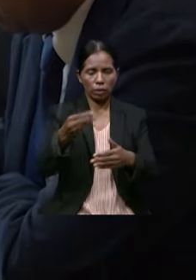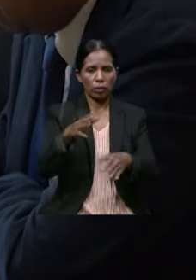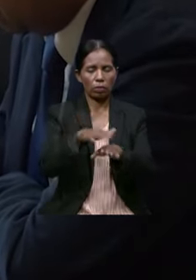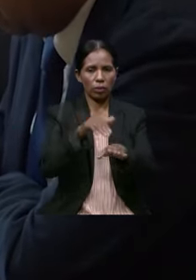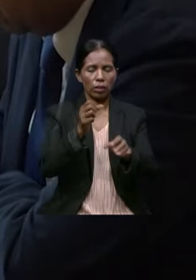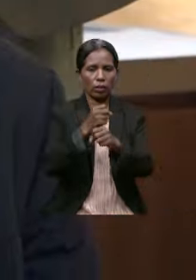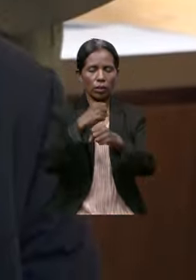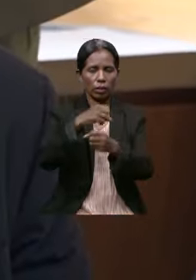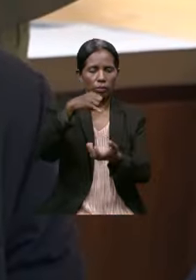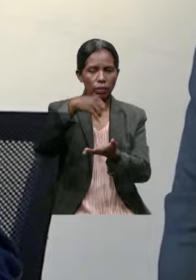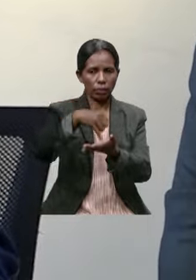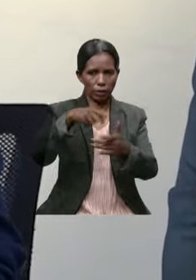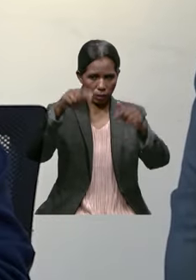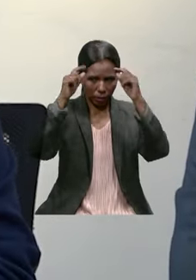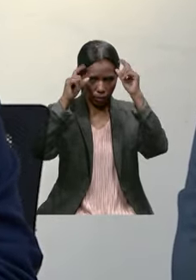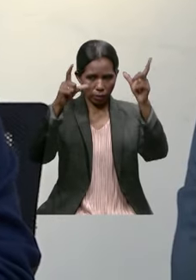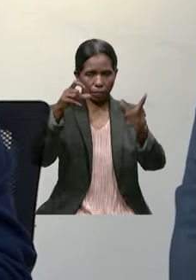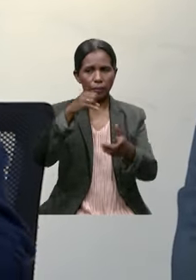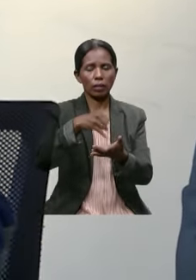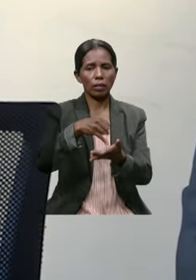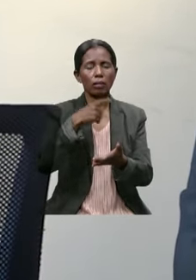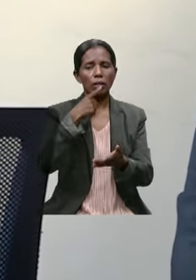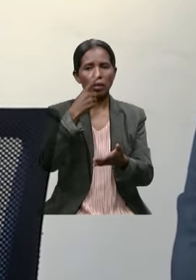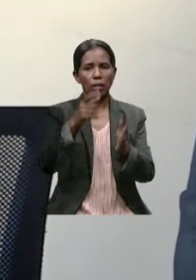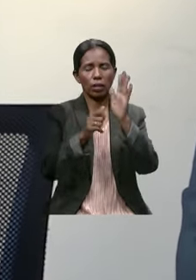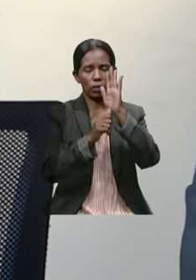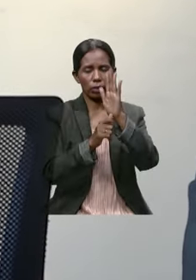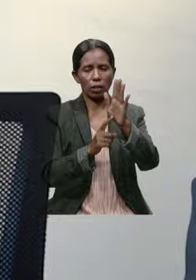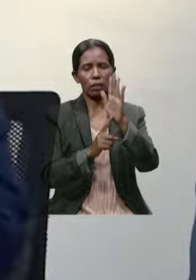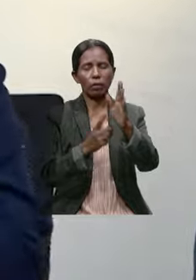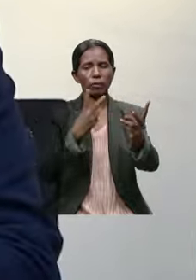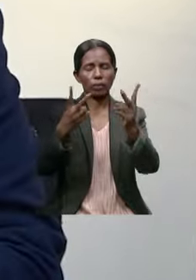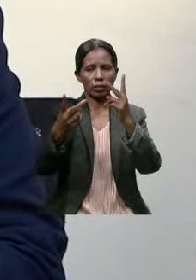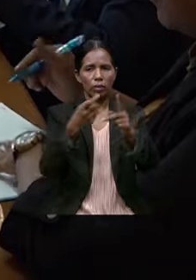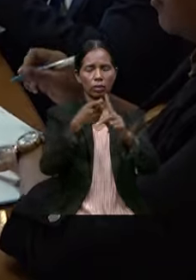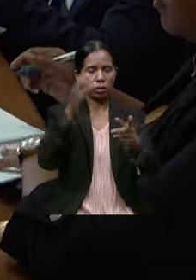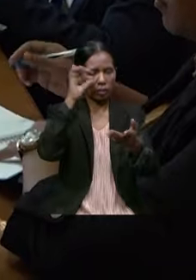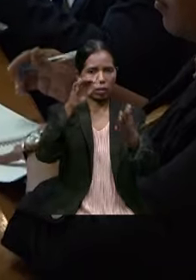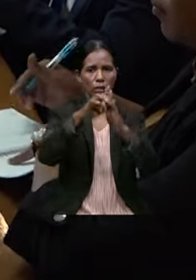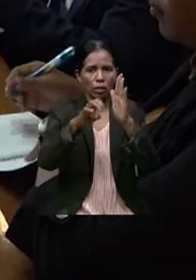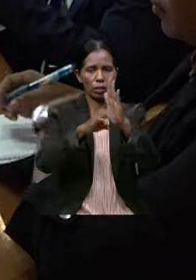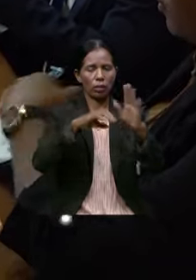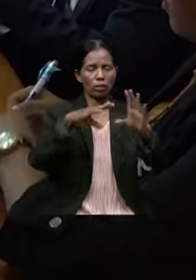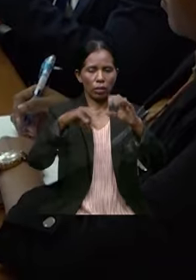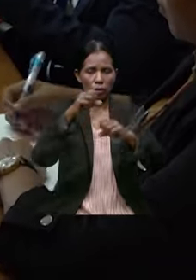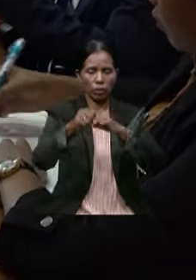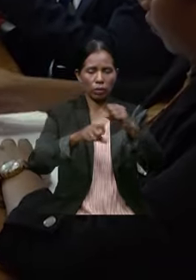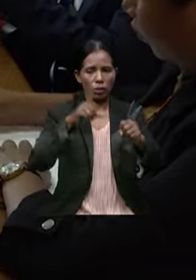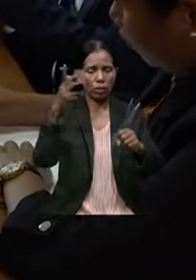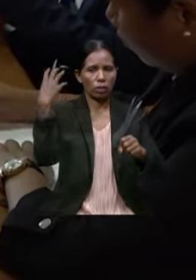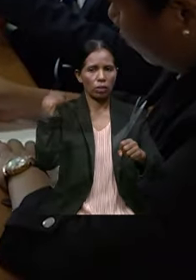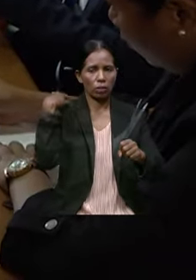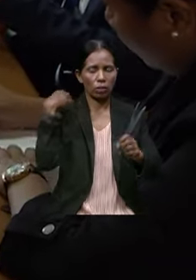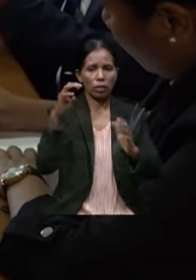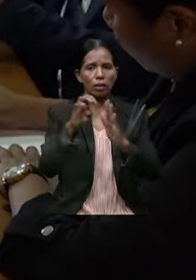halo investimento iha Timor-Leste. A dedo né, ato o questão refere, a foi simo visita delegação Secretaria de Estado Comunicação Social iha edifício